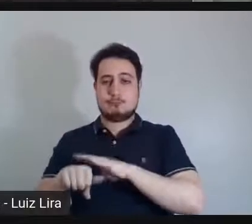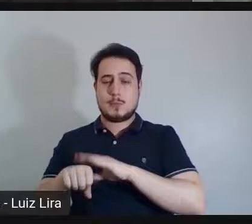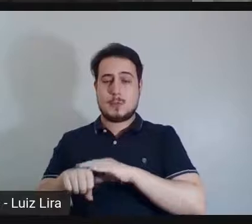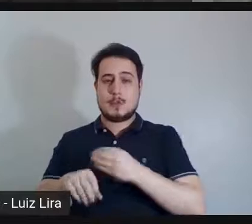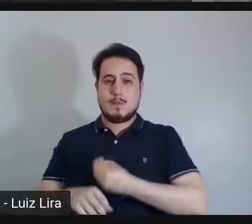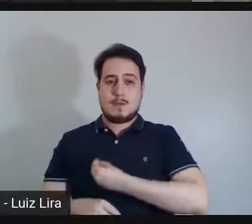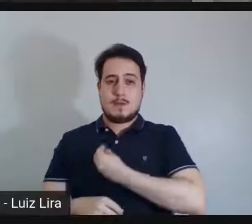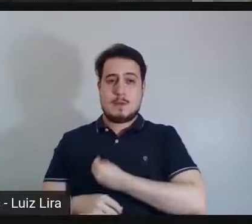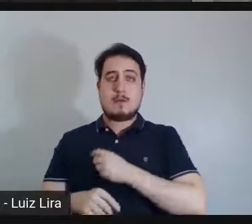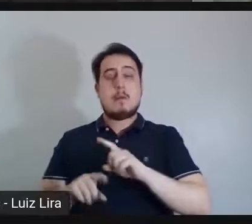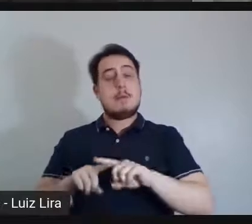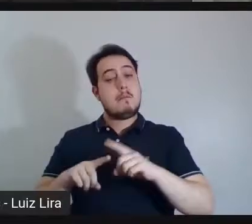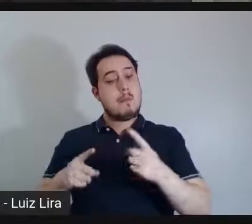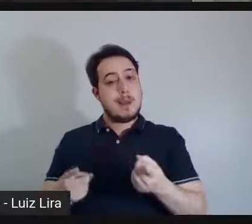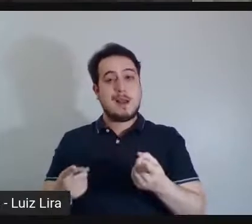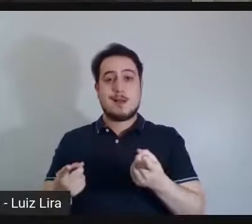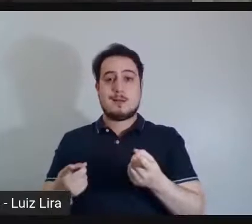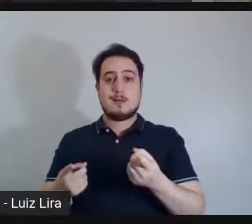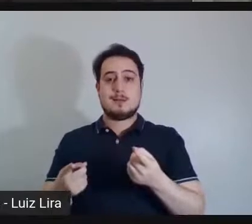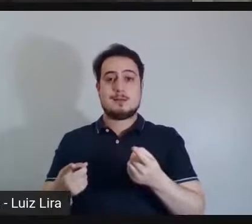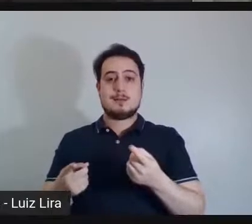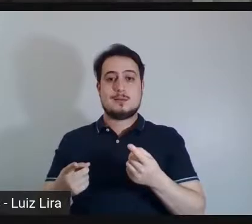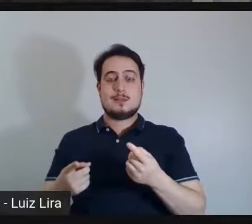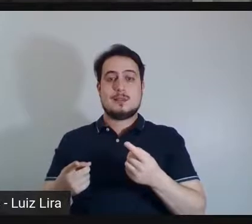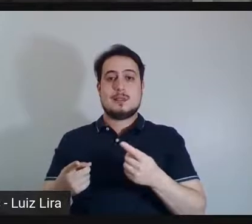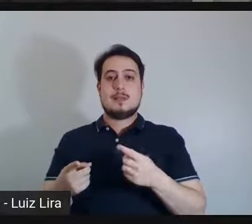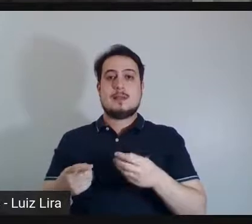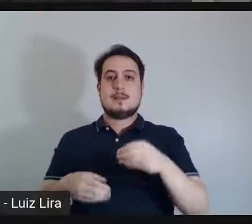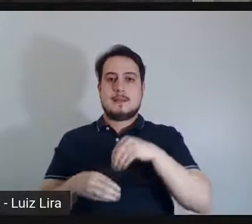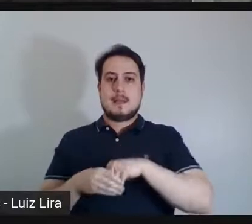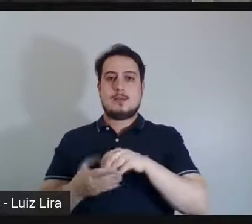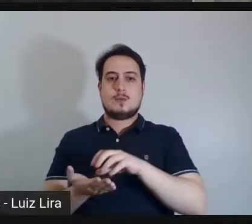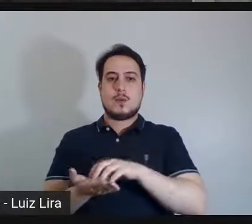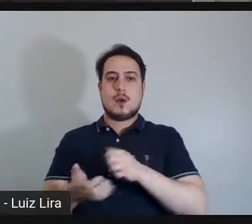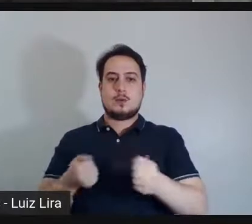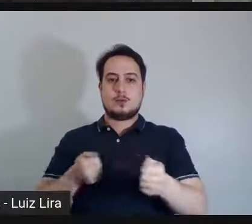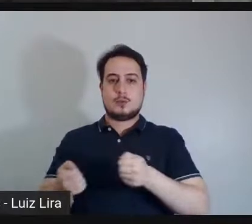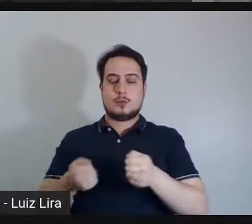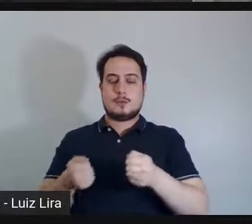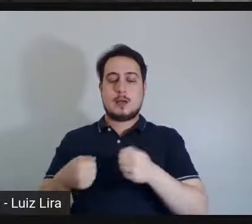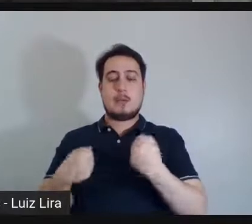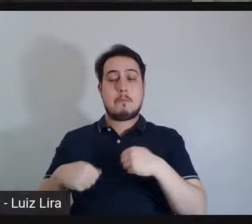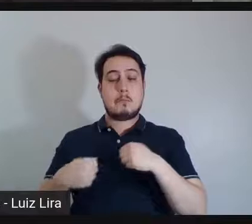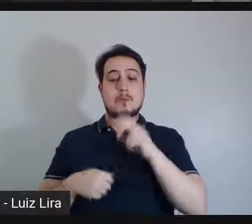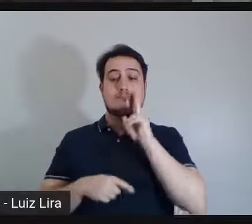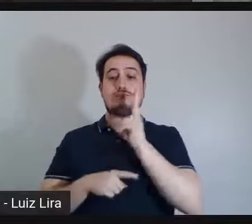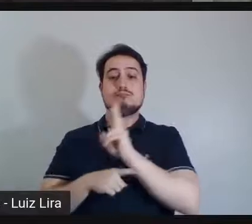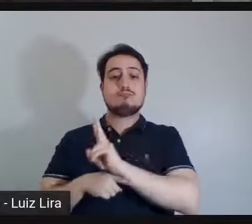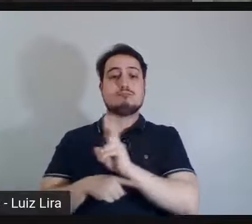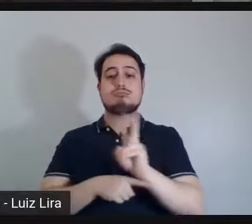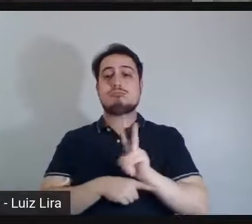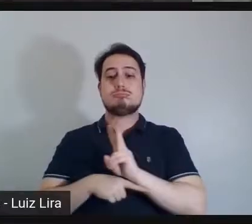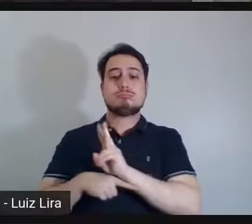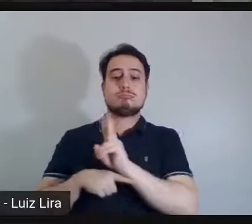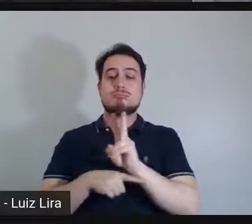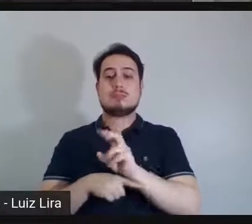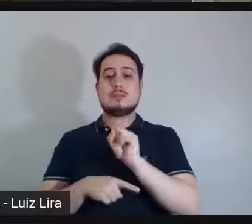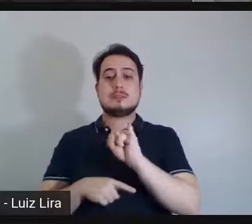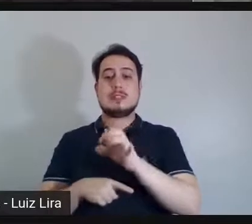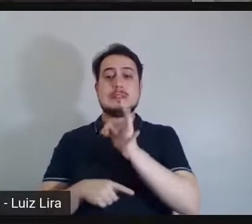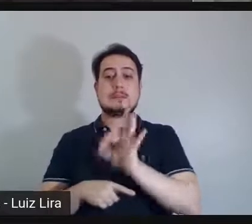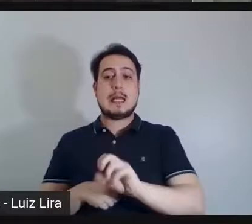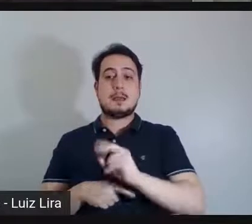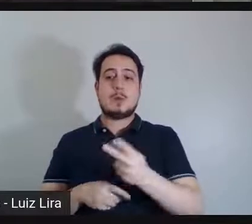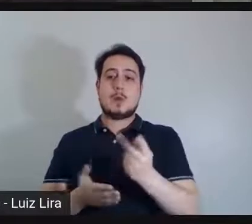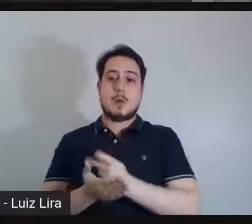faz parte dos órgãos de controle, né? Os órgãos de controle atuam na verificação da realização da